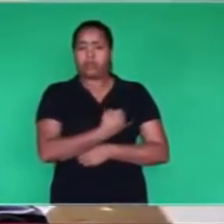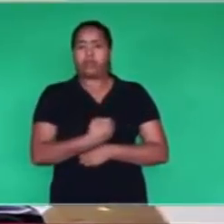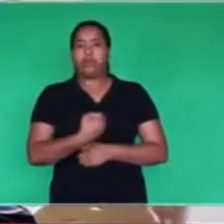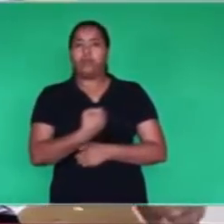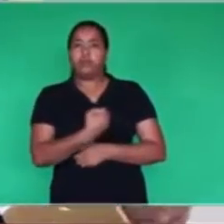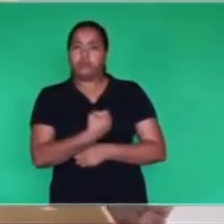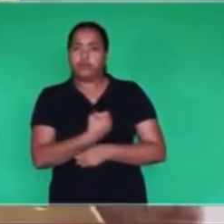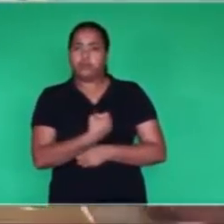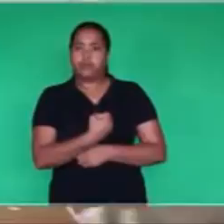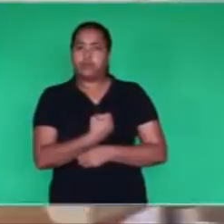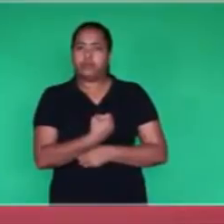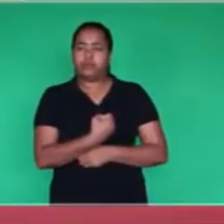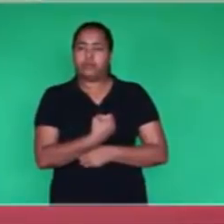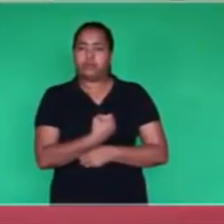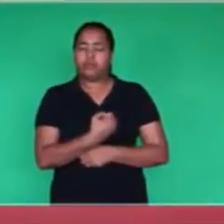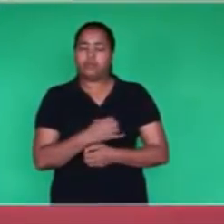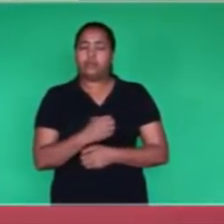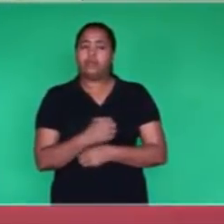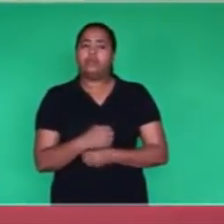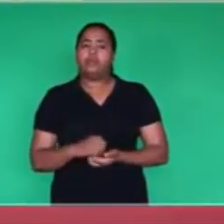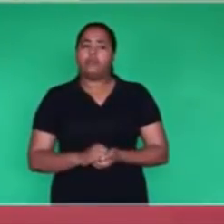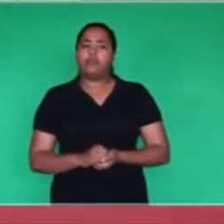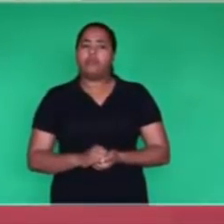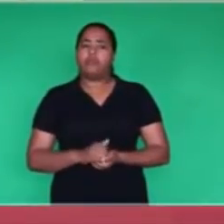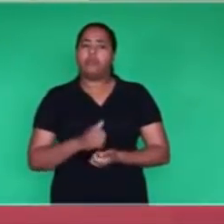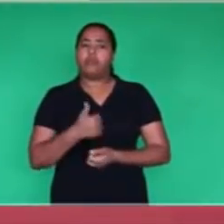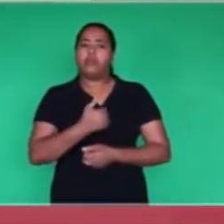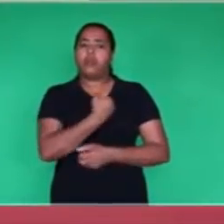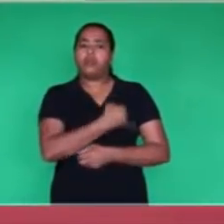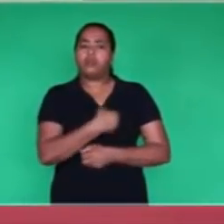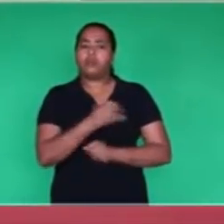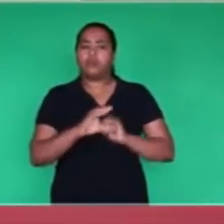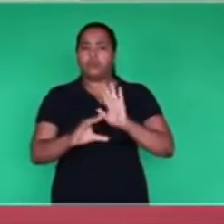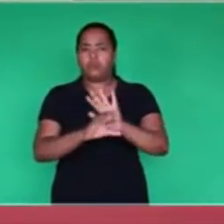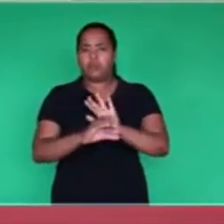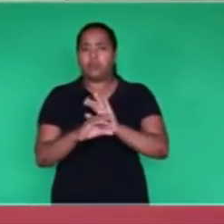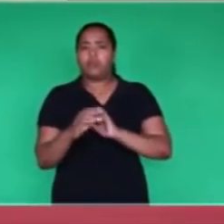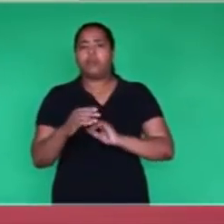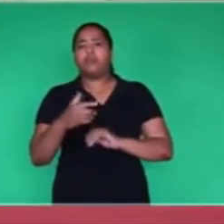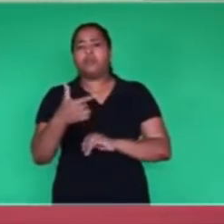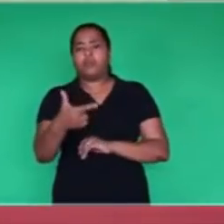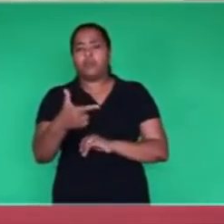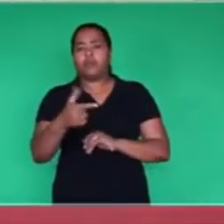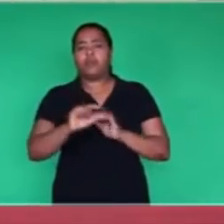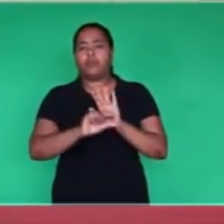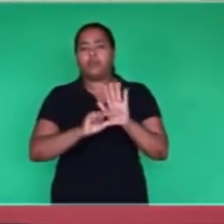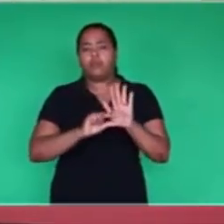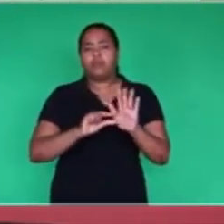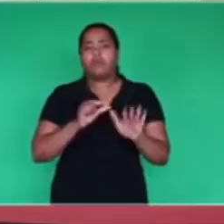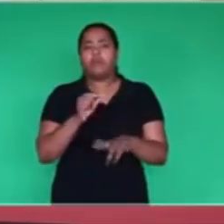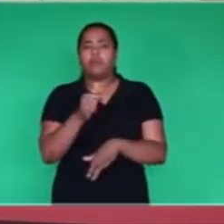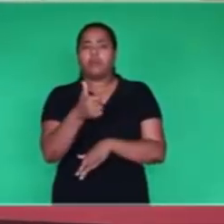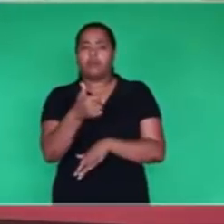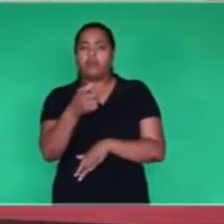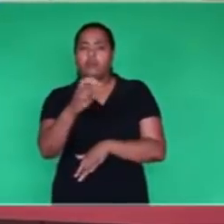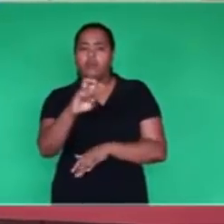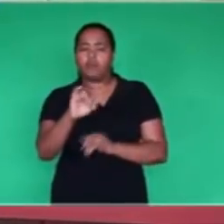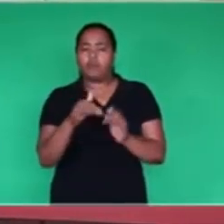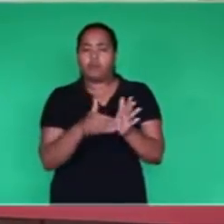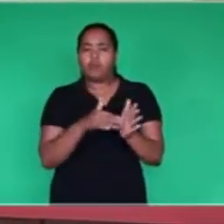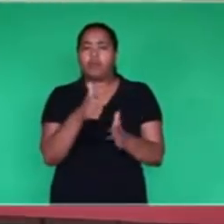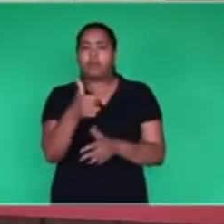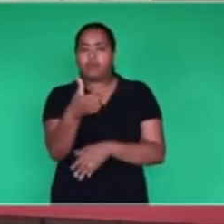nós temos aqui no João, 1 João 2, 15 e 16, é